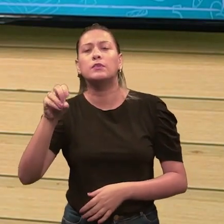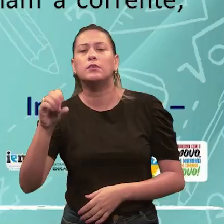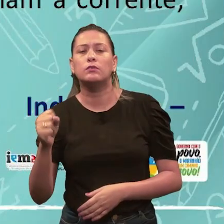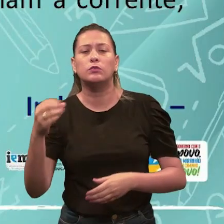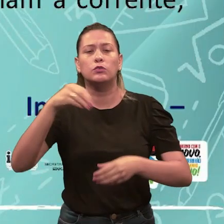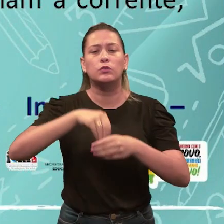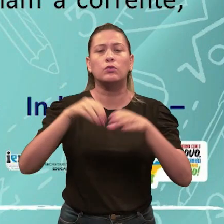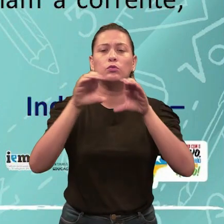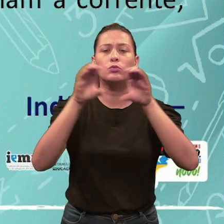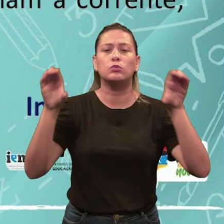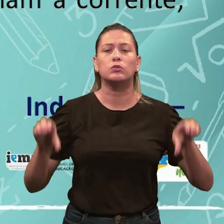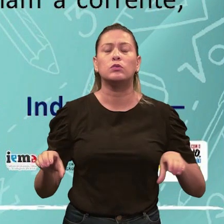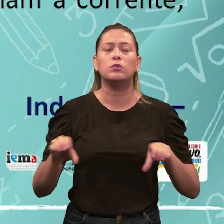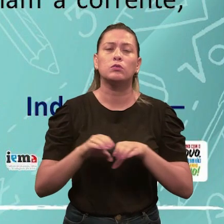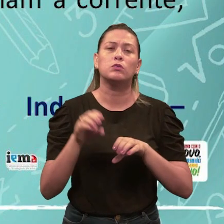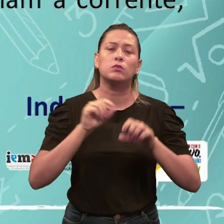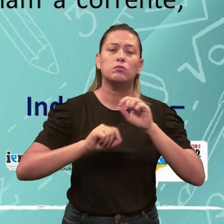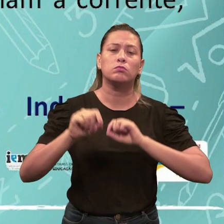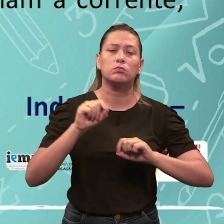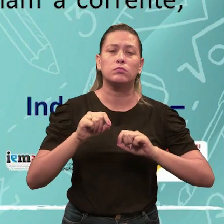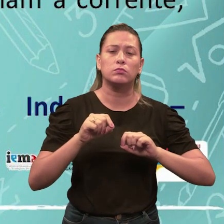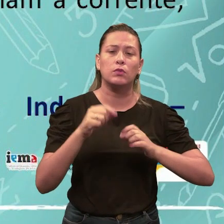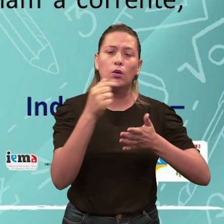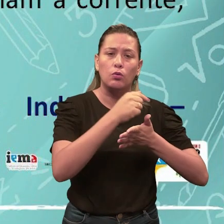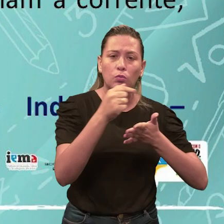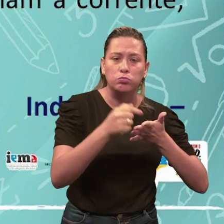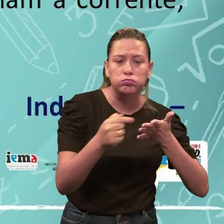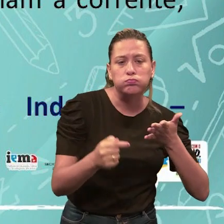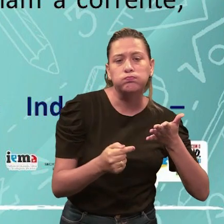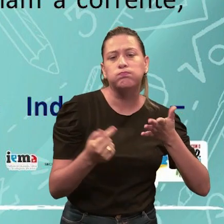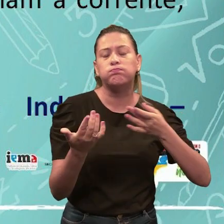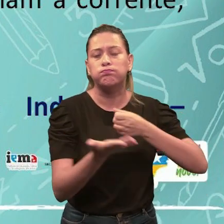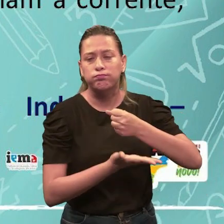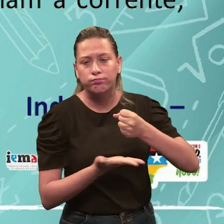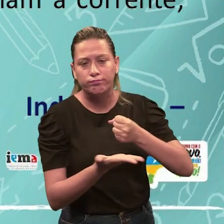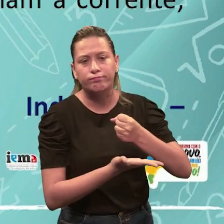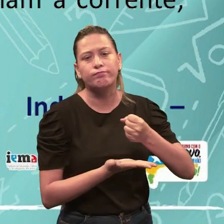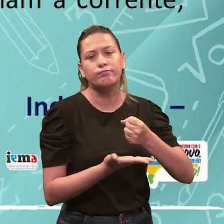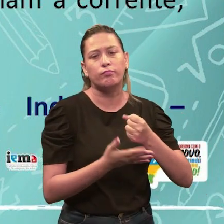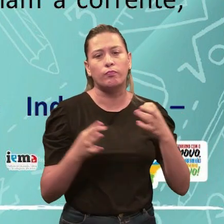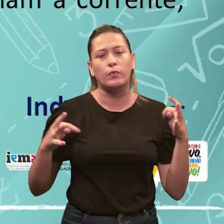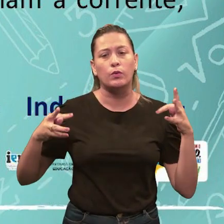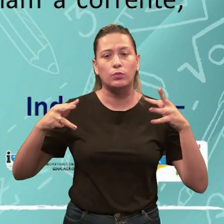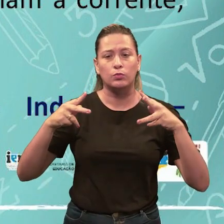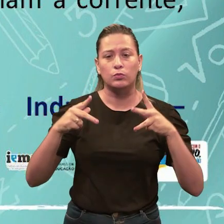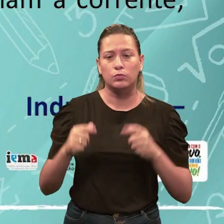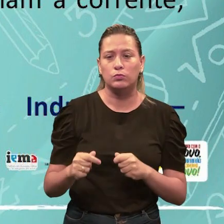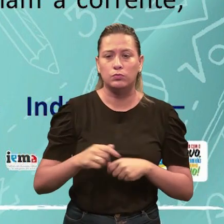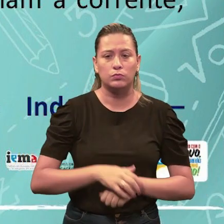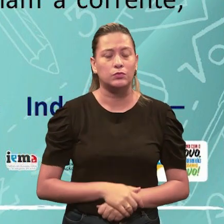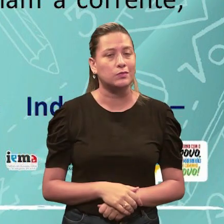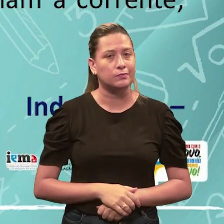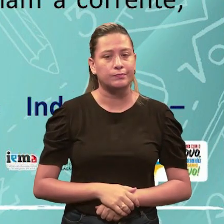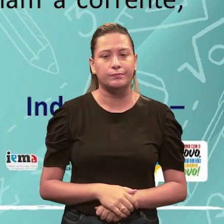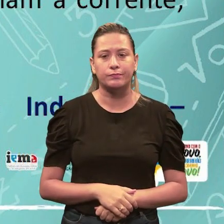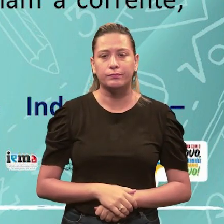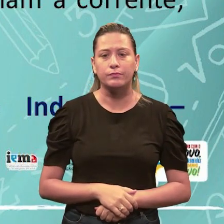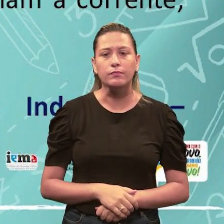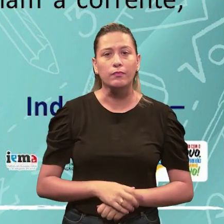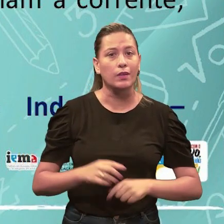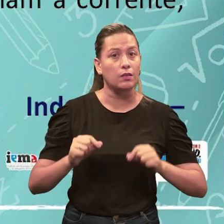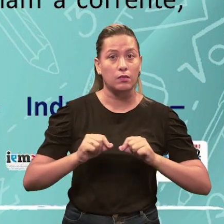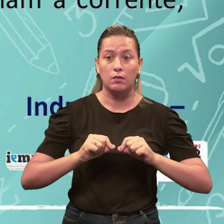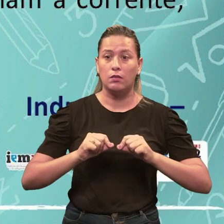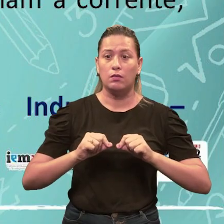né? São conhecidos como componentes básicos, né? São todos os componentes que não aumentam a